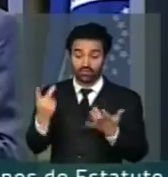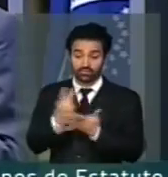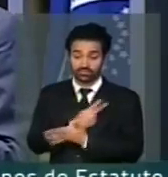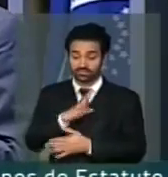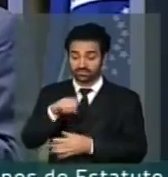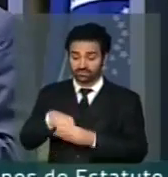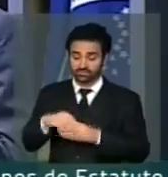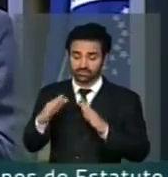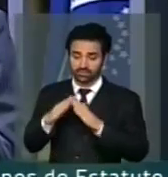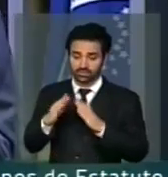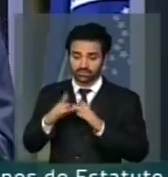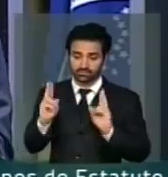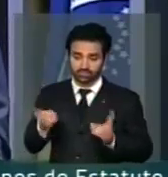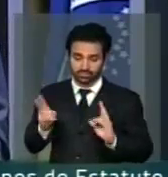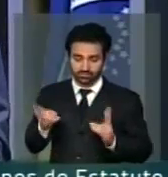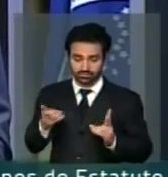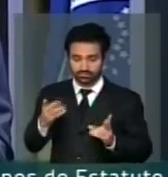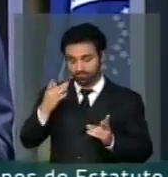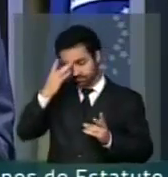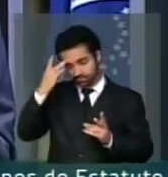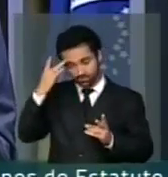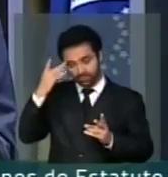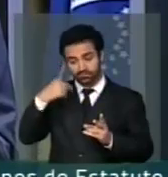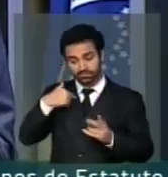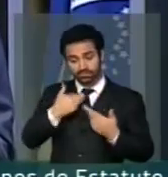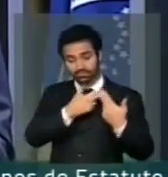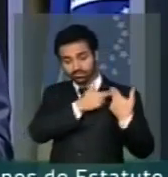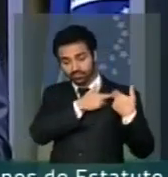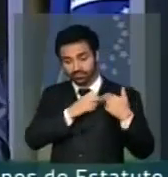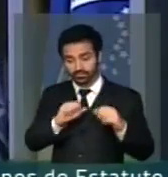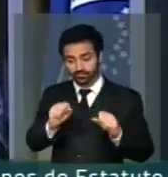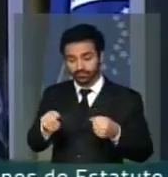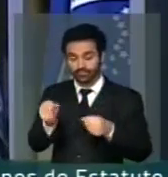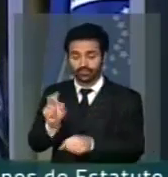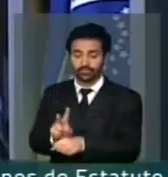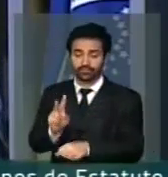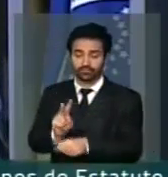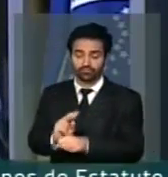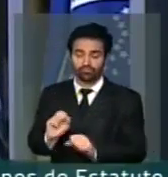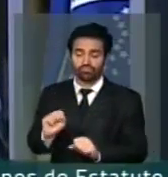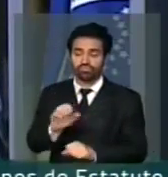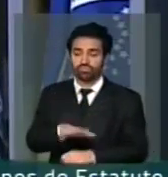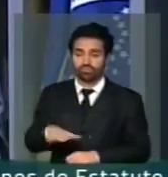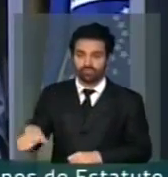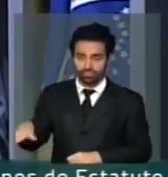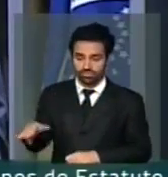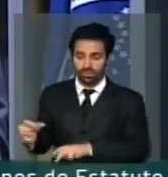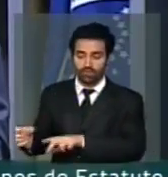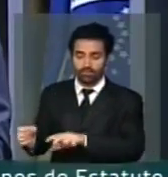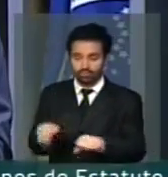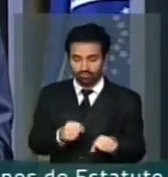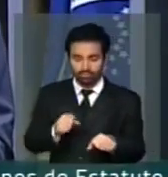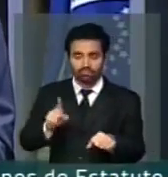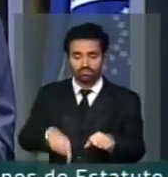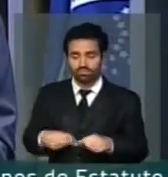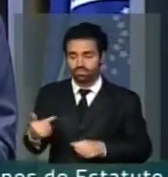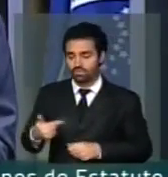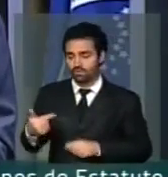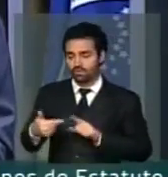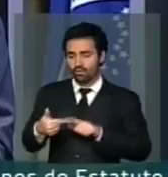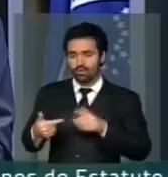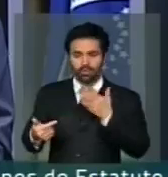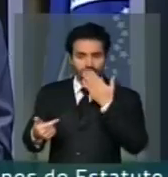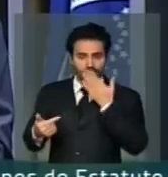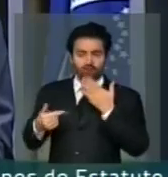de casa, por aqueles que deveriam defender e proteger as suas crianças. A violência sexual é o segundo tipo de